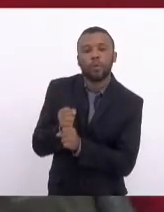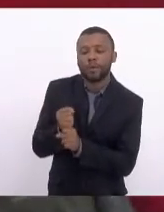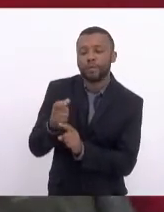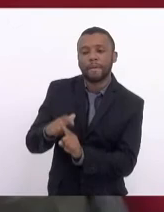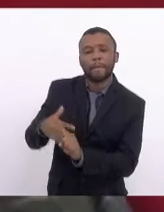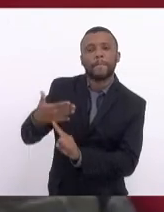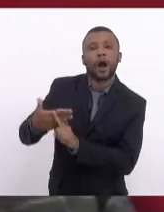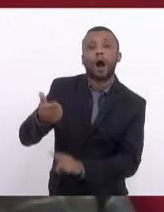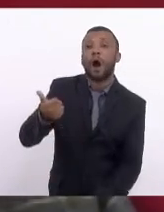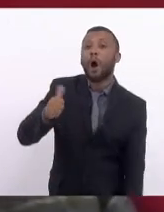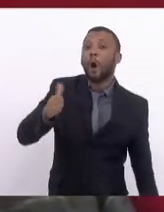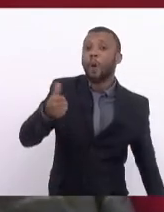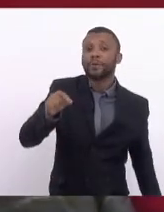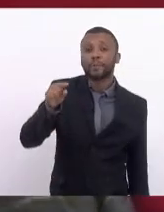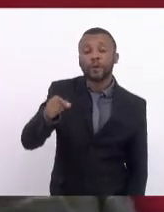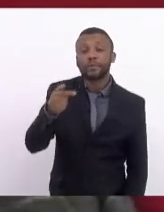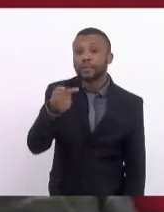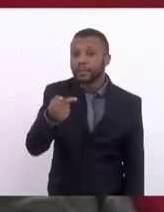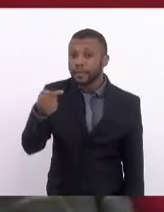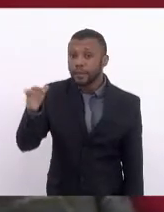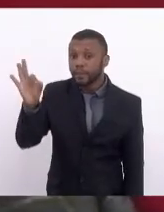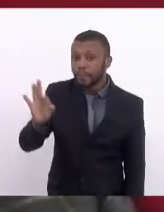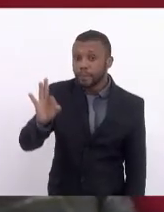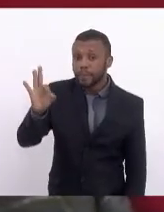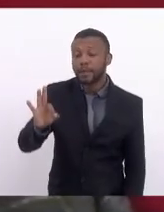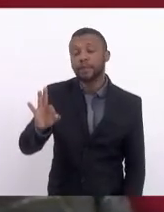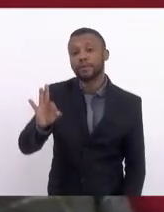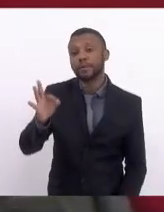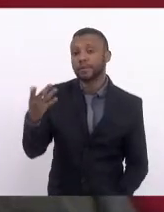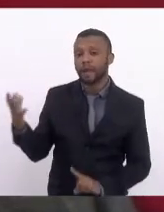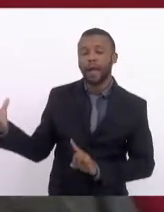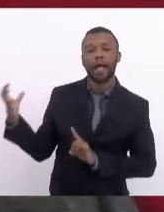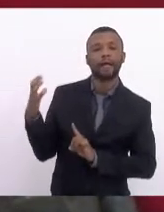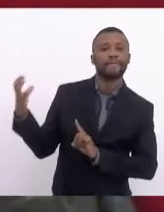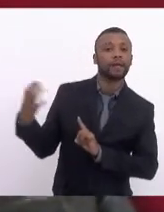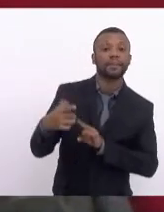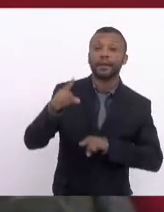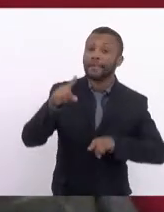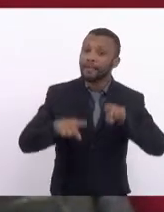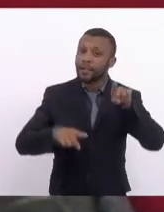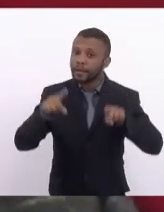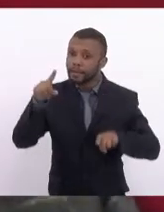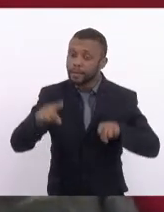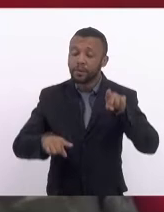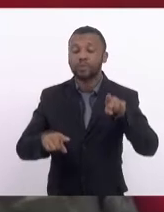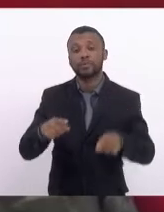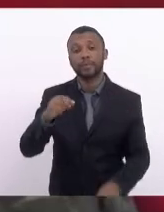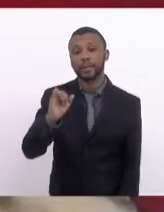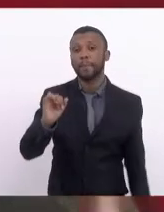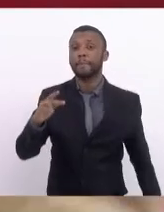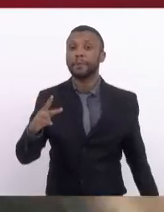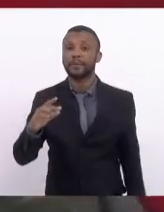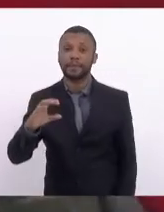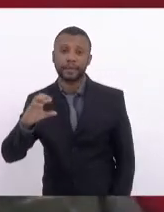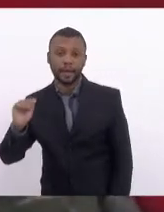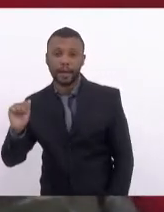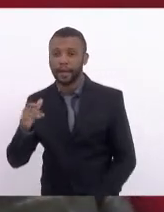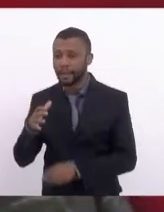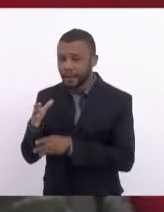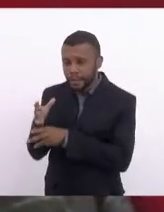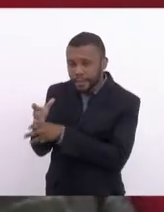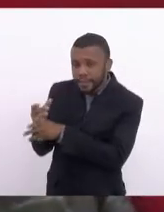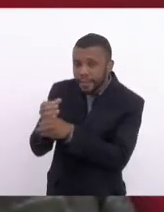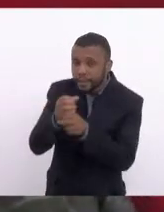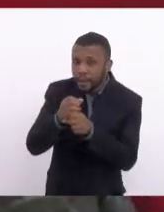11,67% e reflete a variação do IPCA, né? Essa variação, esse cálculo